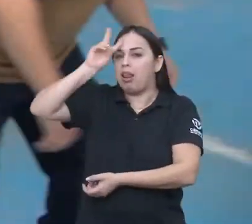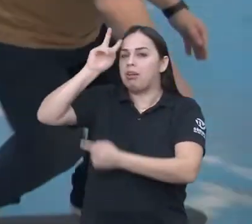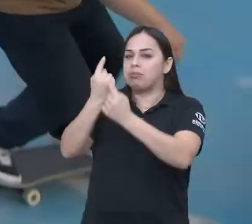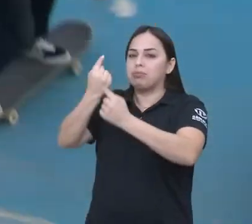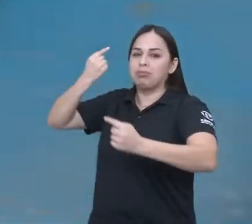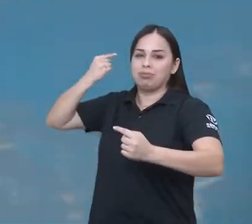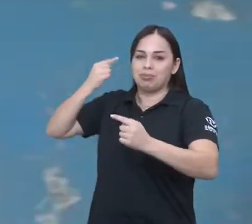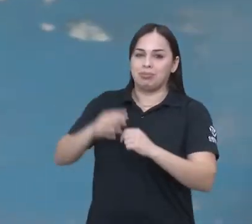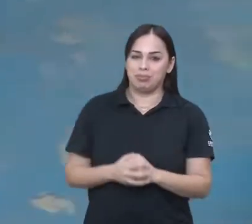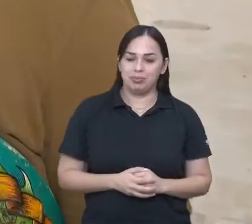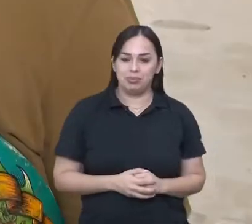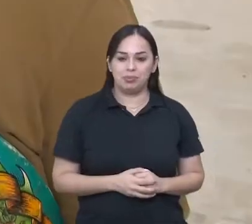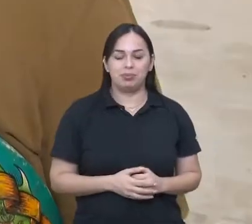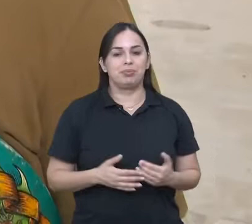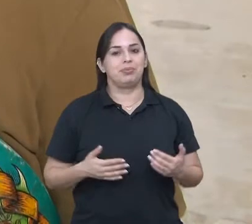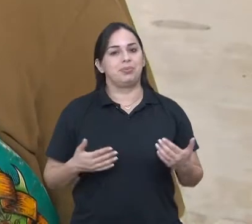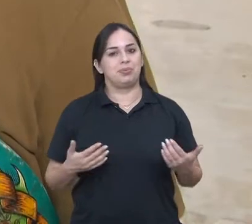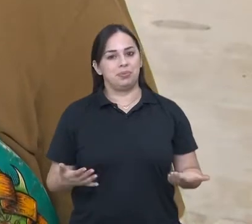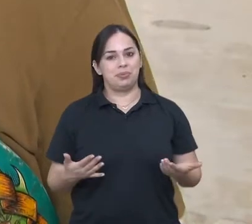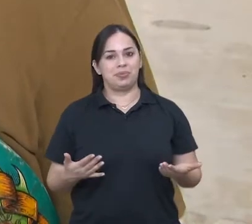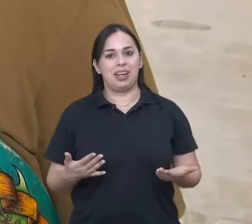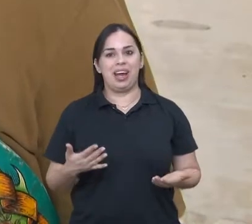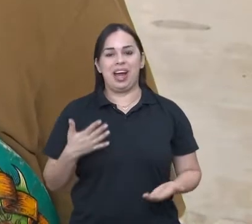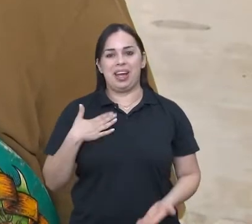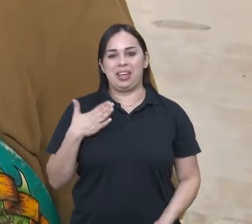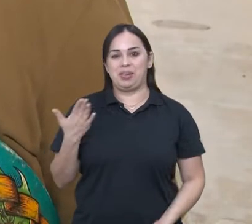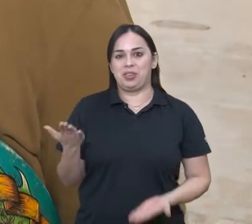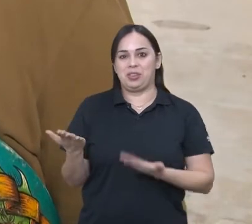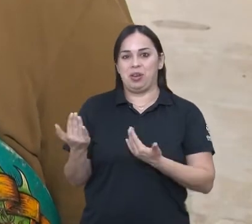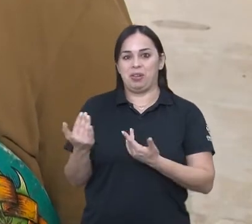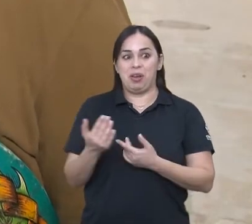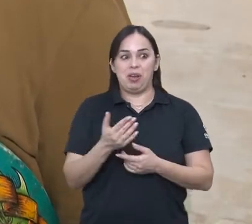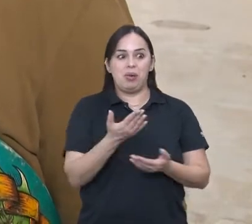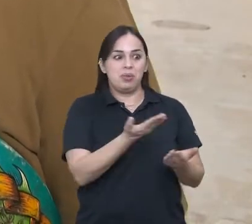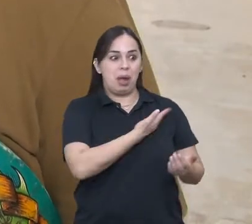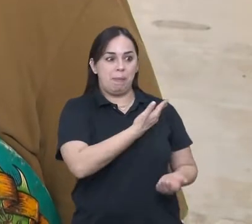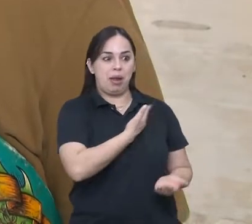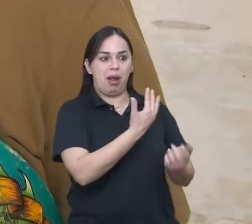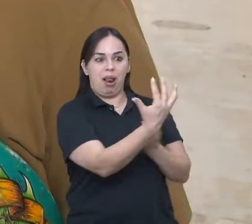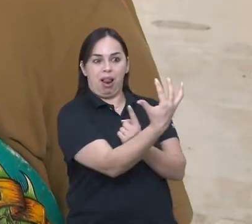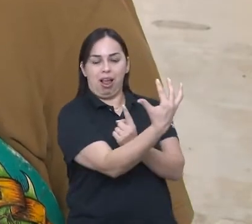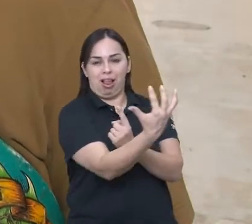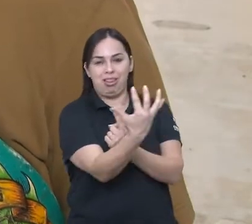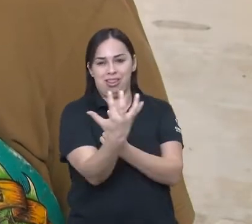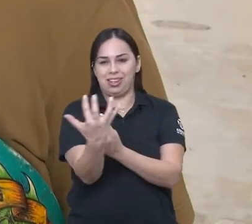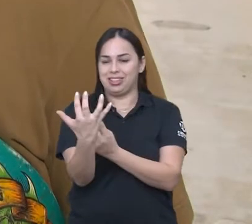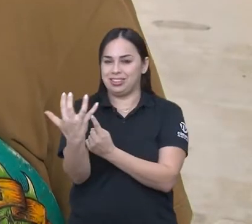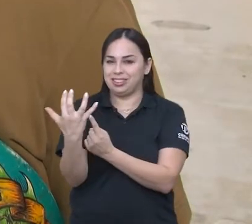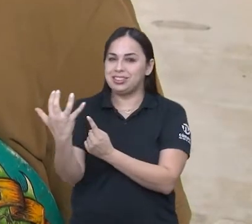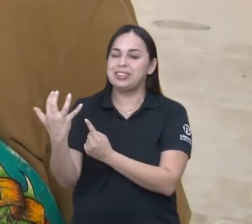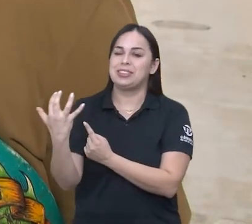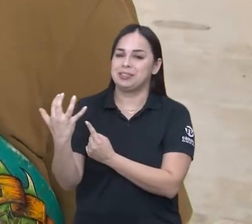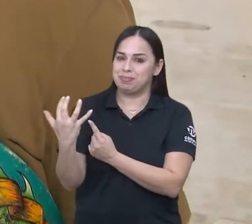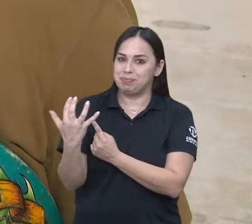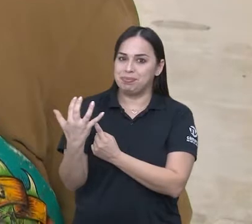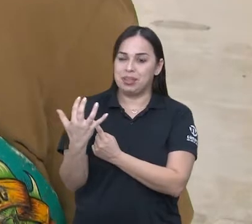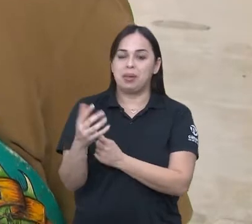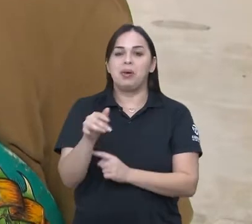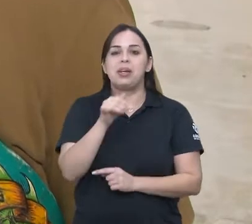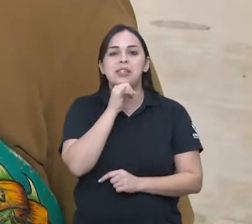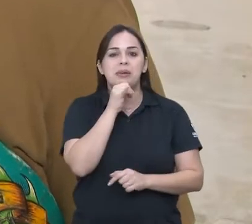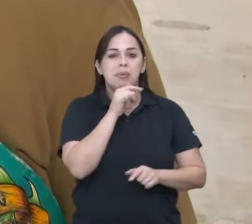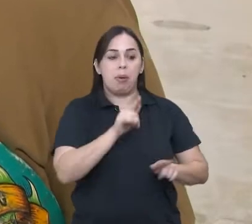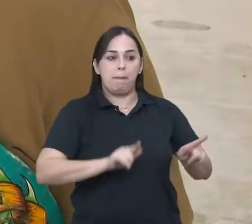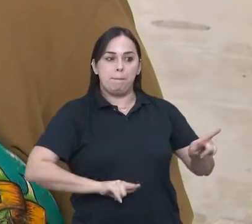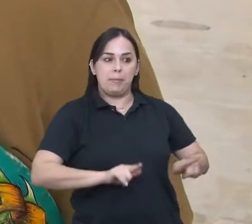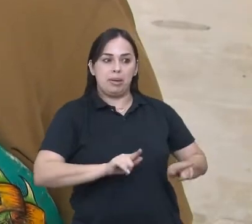no mundo do skate. Como todo moleque, a gente é influenciado pelos amigos, né? Então meus amigos os primos começaram a